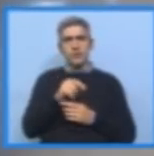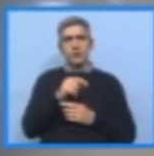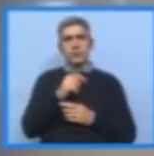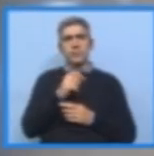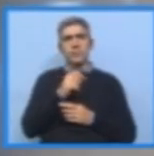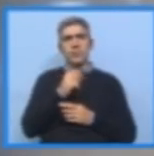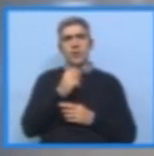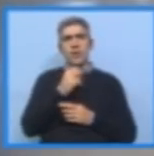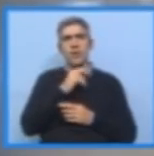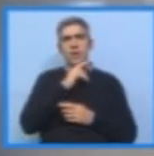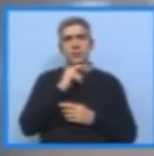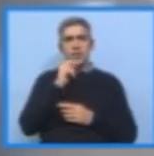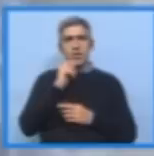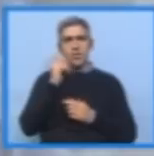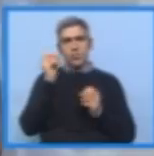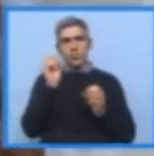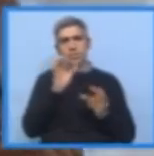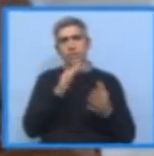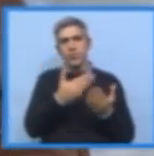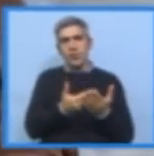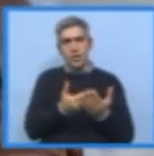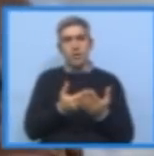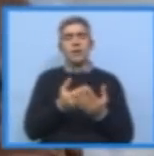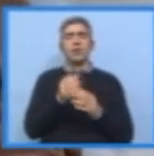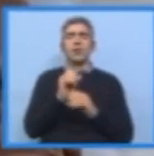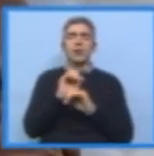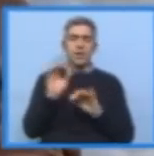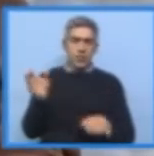Israel. Claro. E aí,